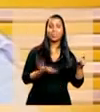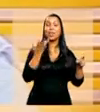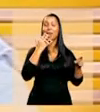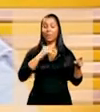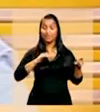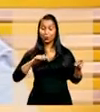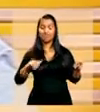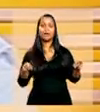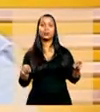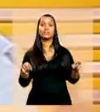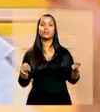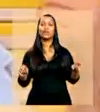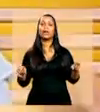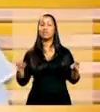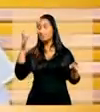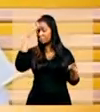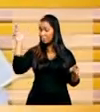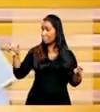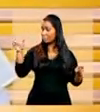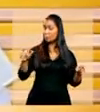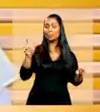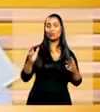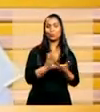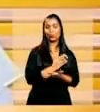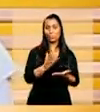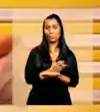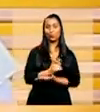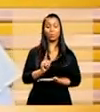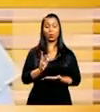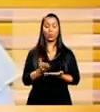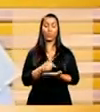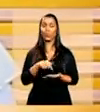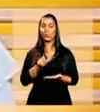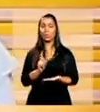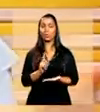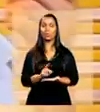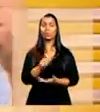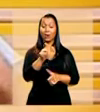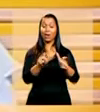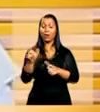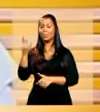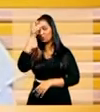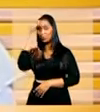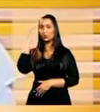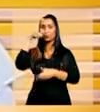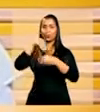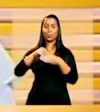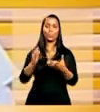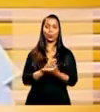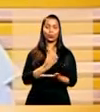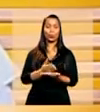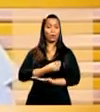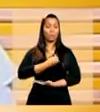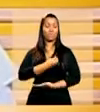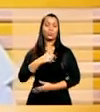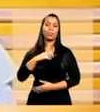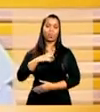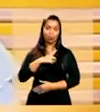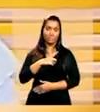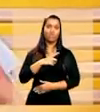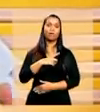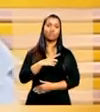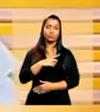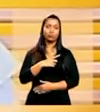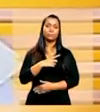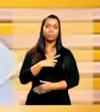a criança e os personagens do livro. Não o livro. Os personagens do livro criam vida